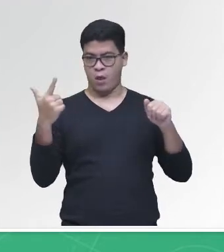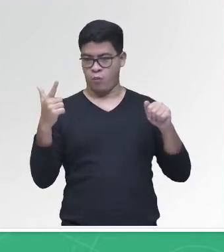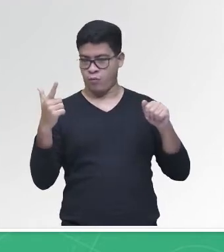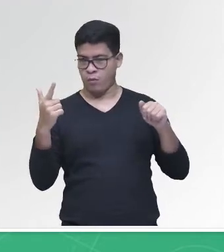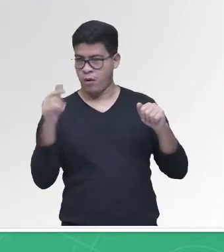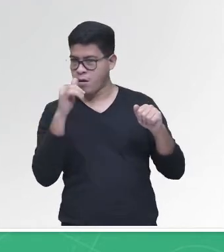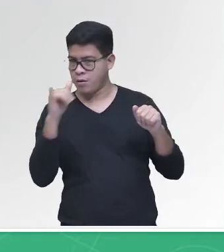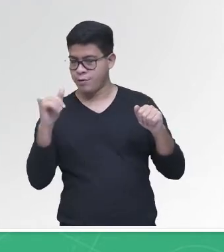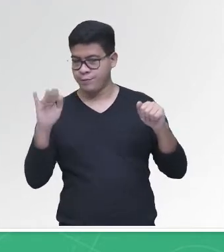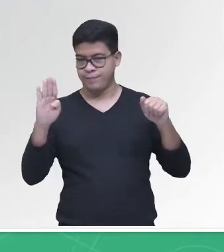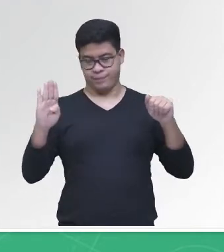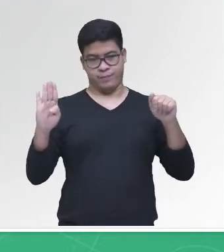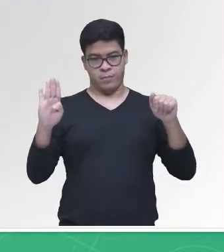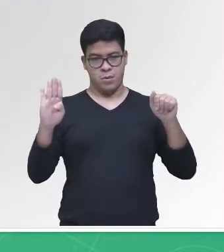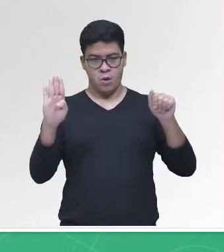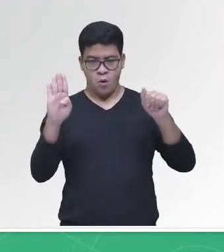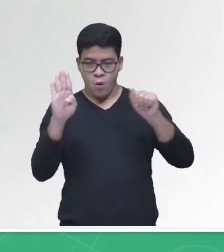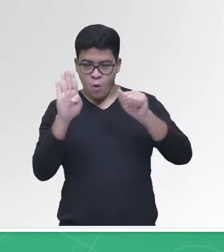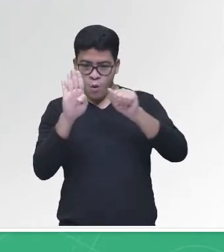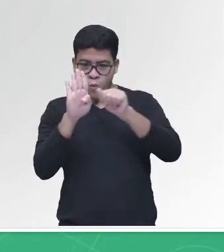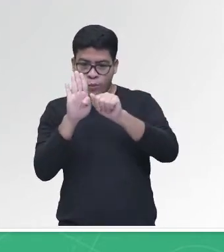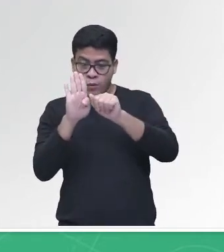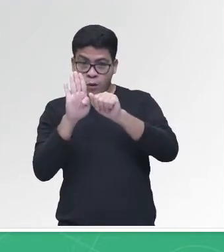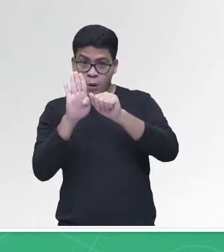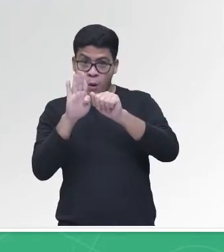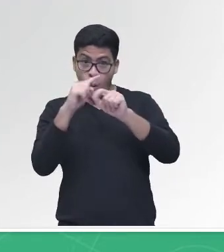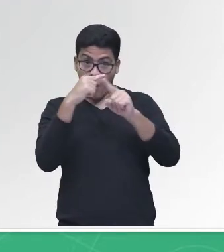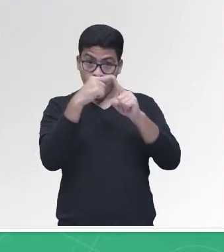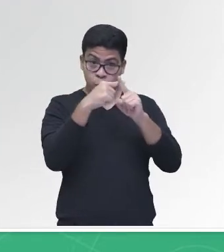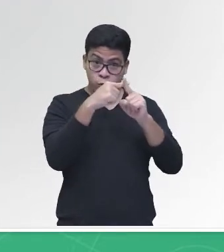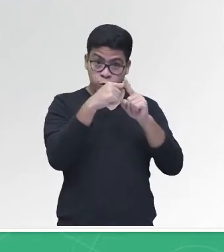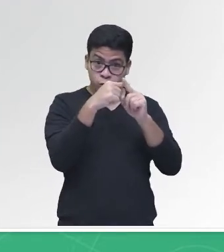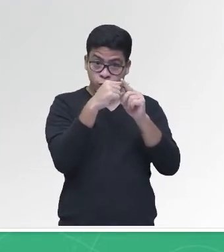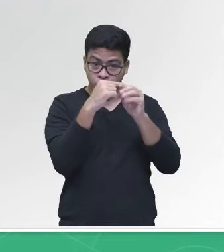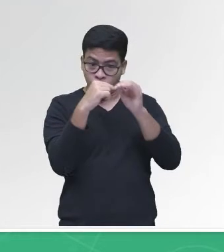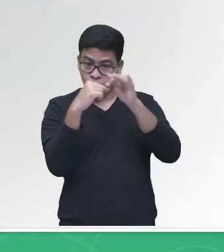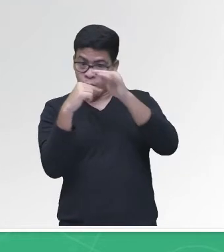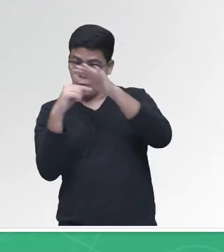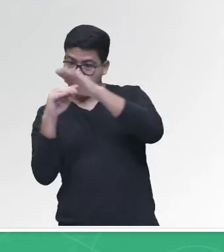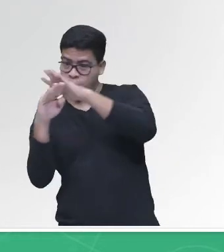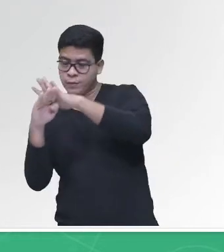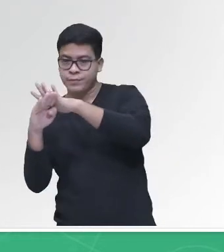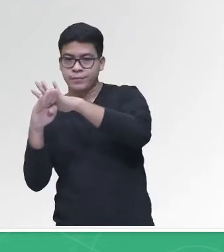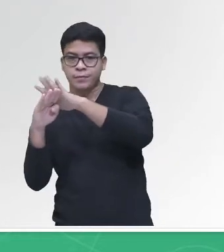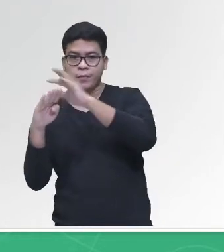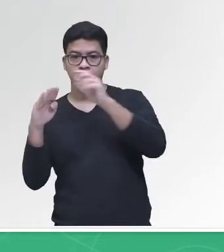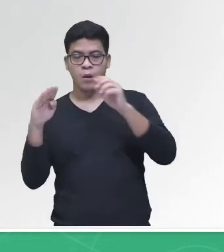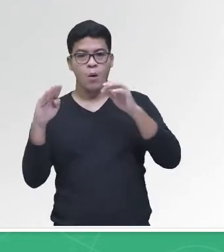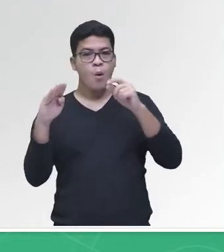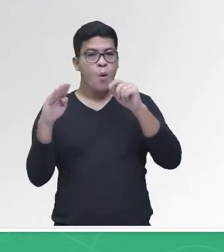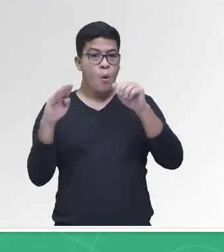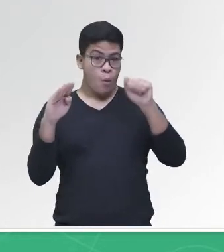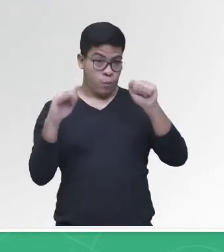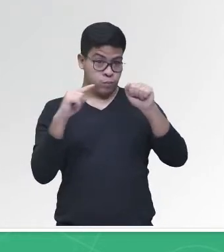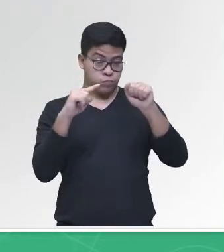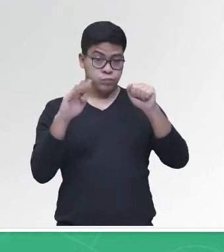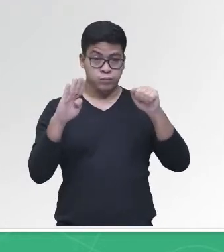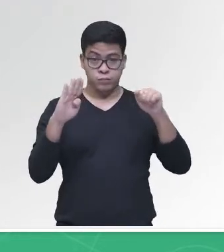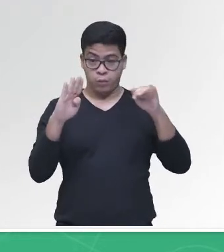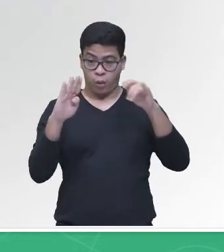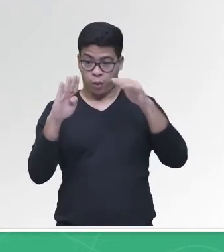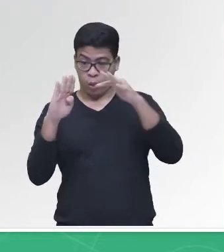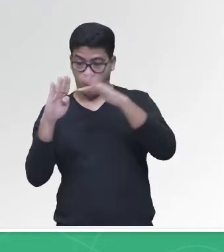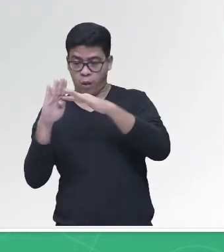no momento que há o contato, nós teremos que o corpo A e o corpo B ficam